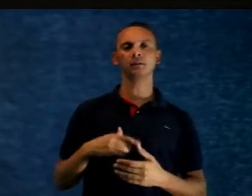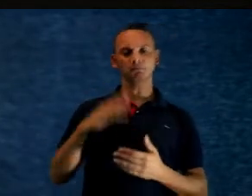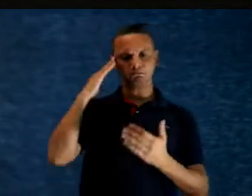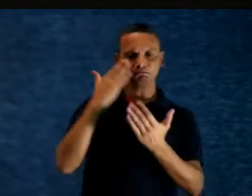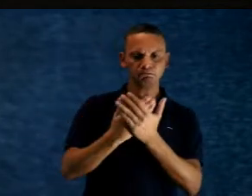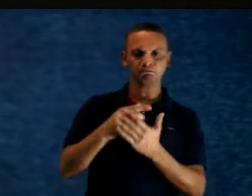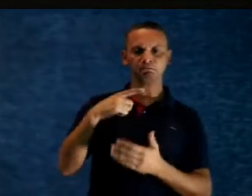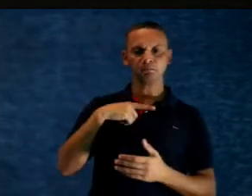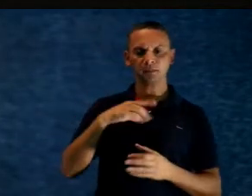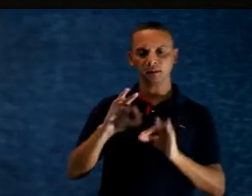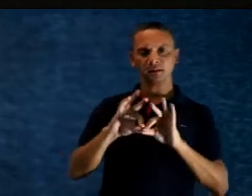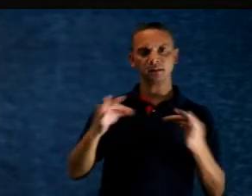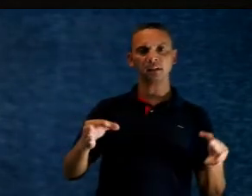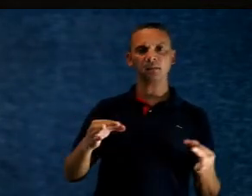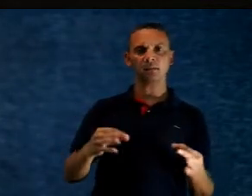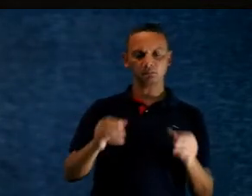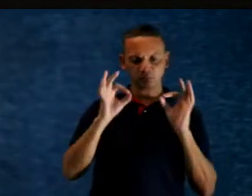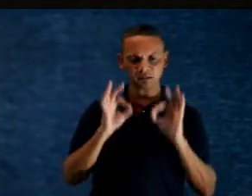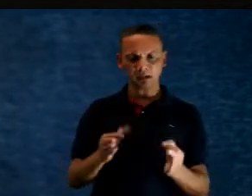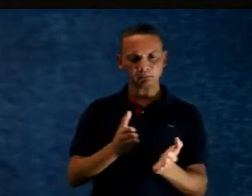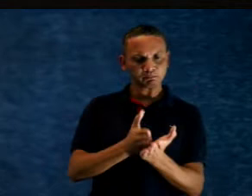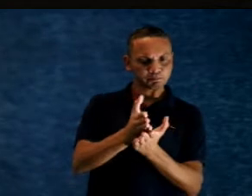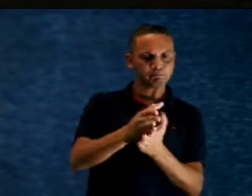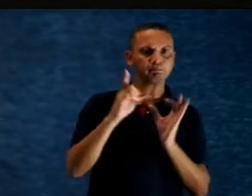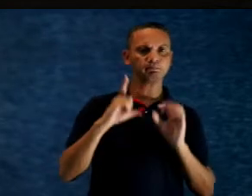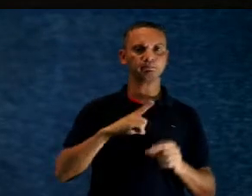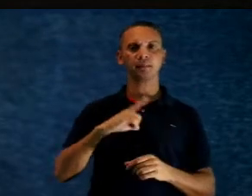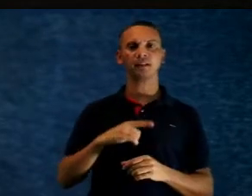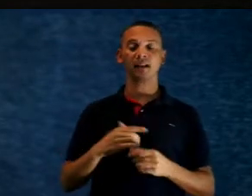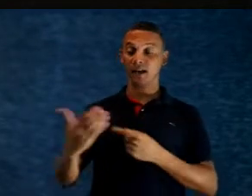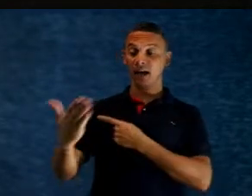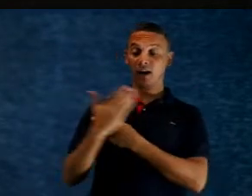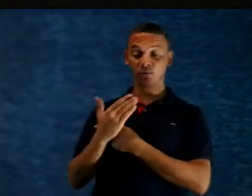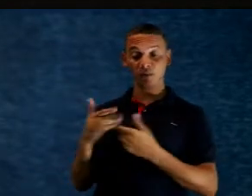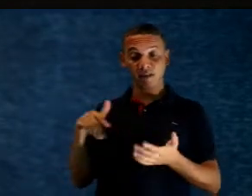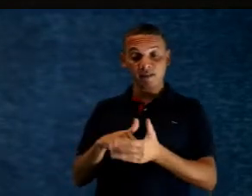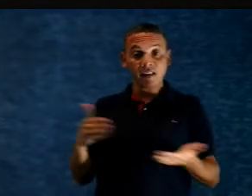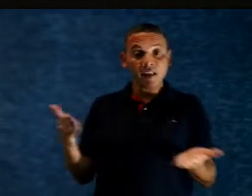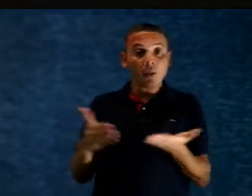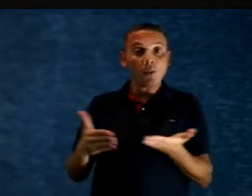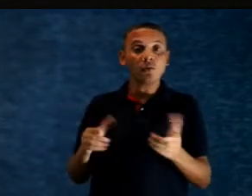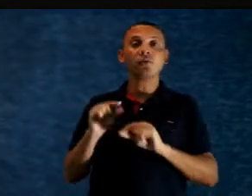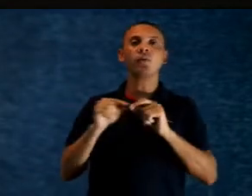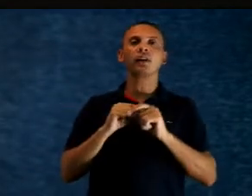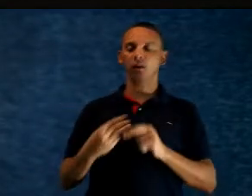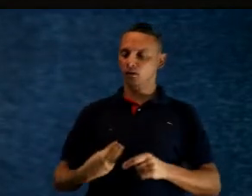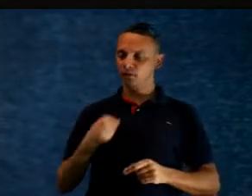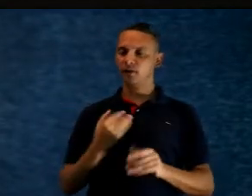crônica, né, que a Maria Julieta escreveu sobre o pai. Né? E eu acho incrível o retrato que